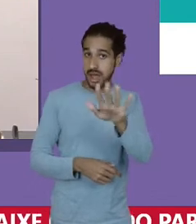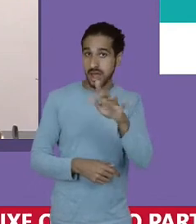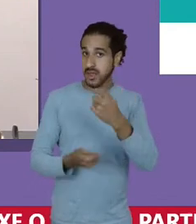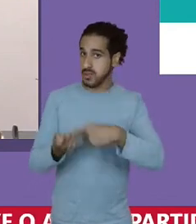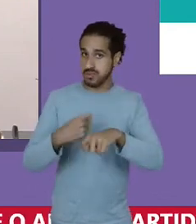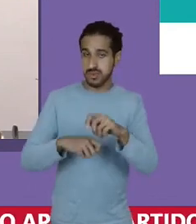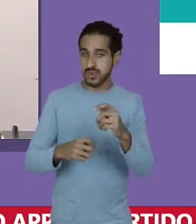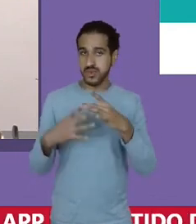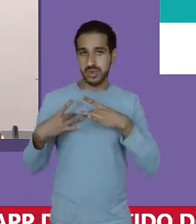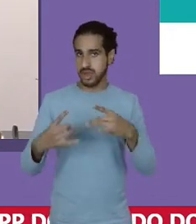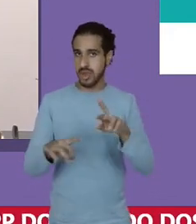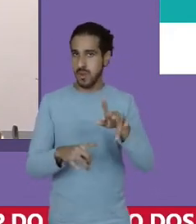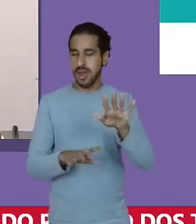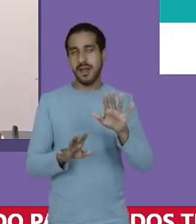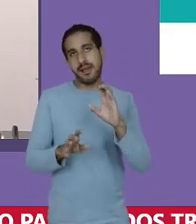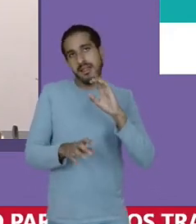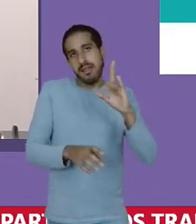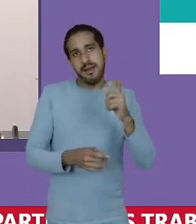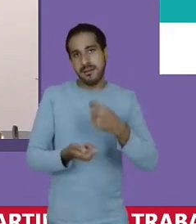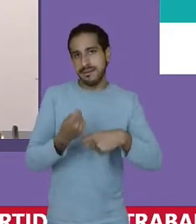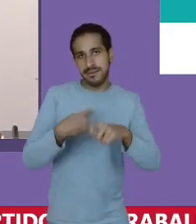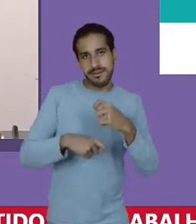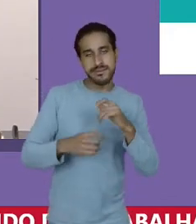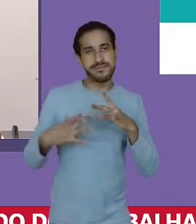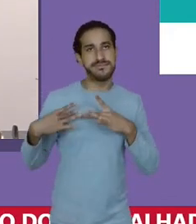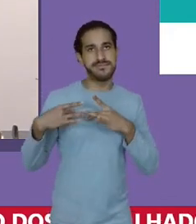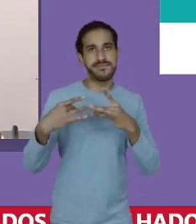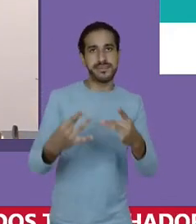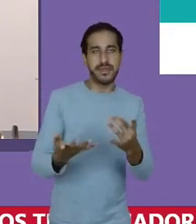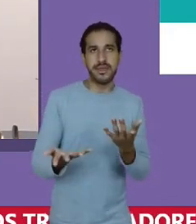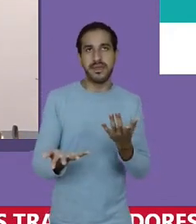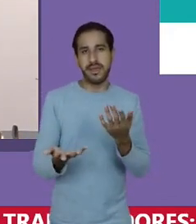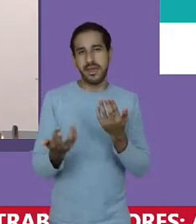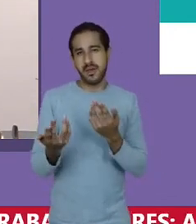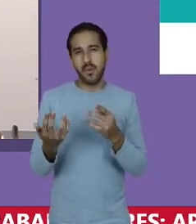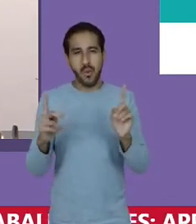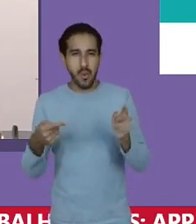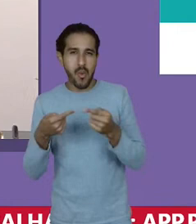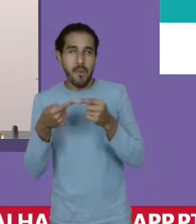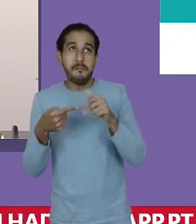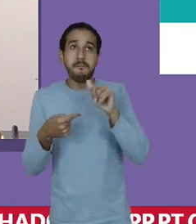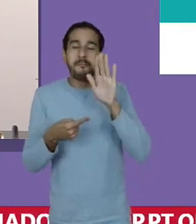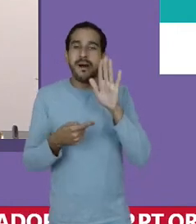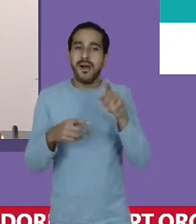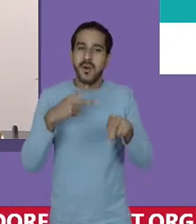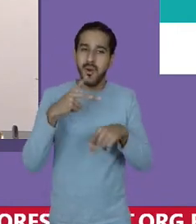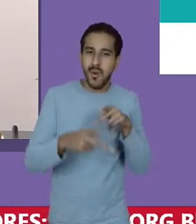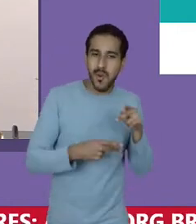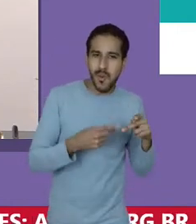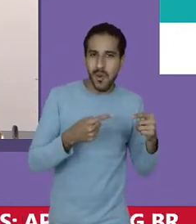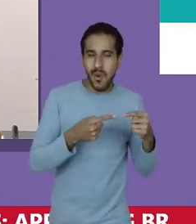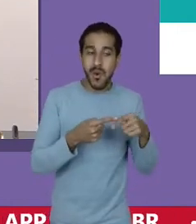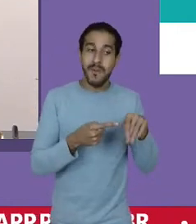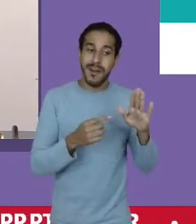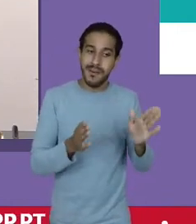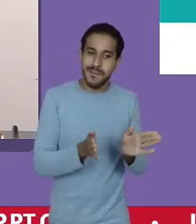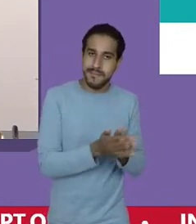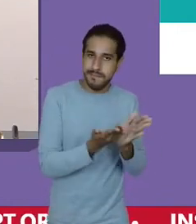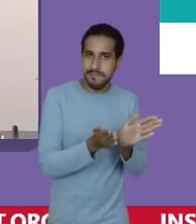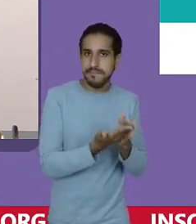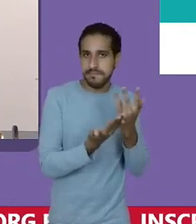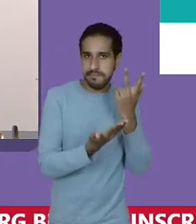economia solidária. É claro que na economia solidária, como ela dialoga muito mais com as populações mais